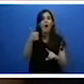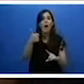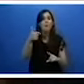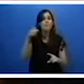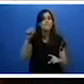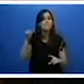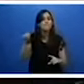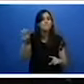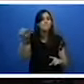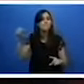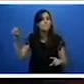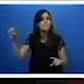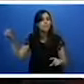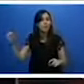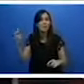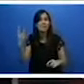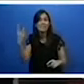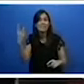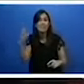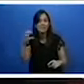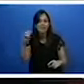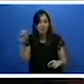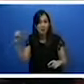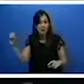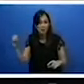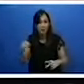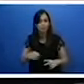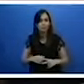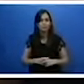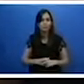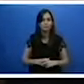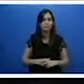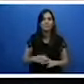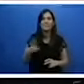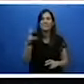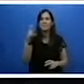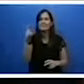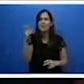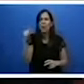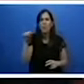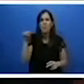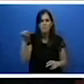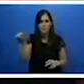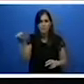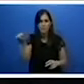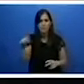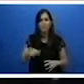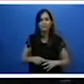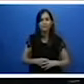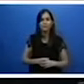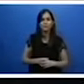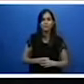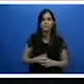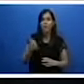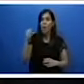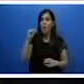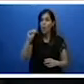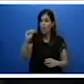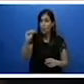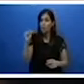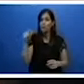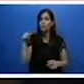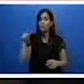zeros, tá? Olha lá. 5 vezes 1.000, 5.000. 8 vezes 1.000,